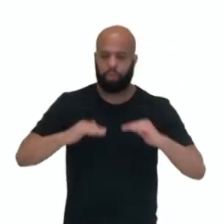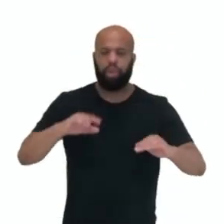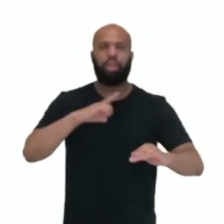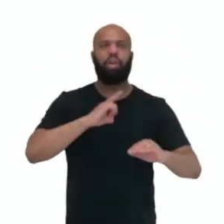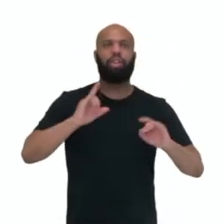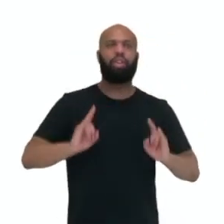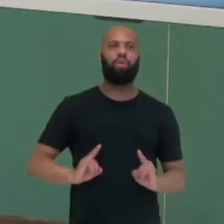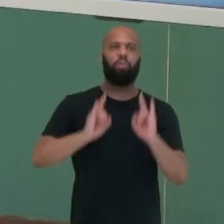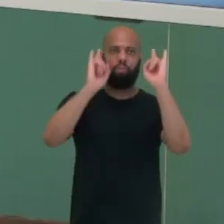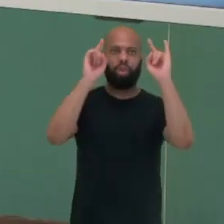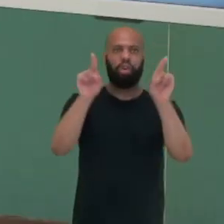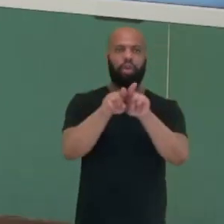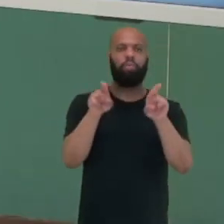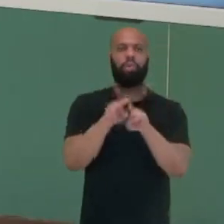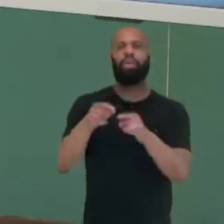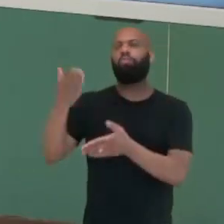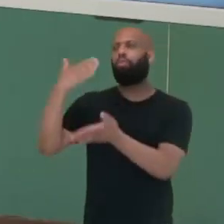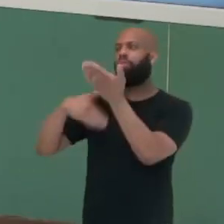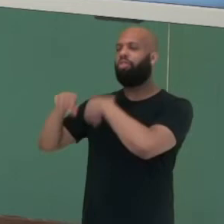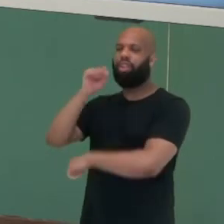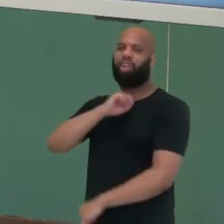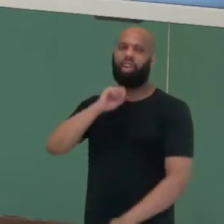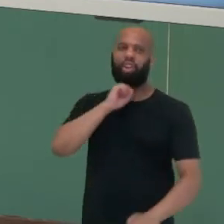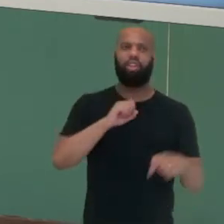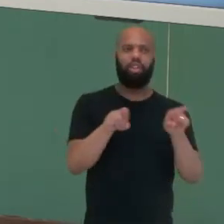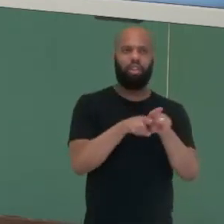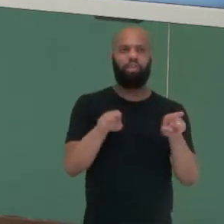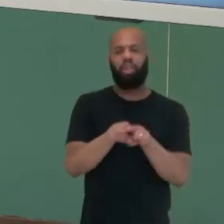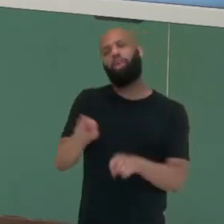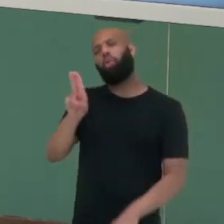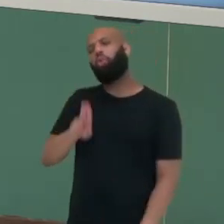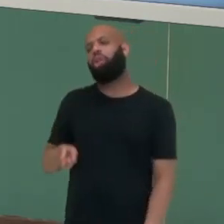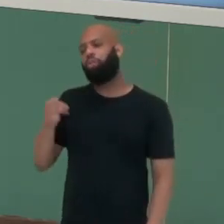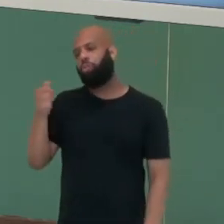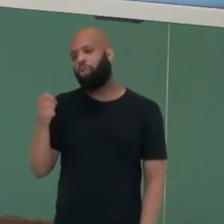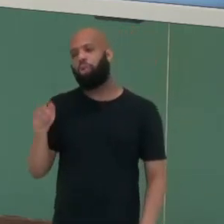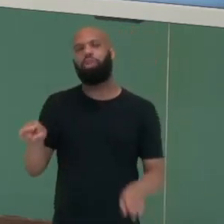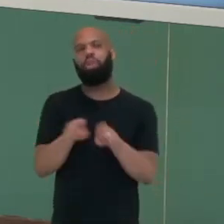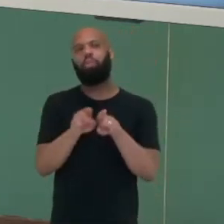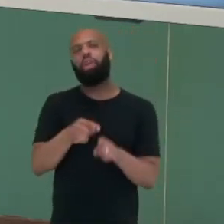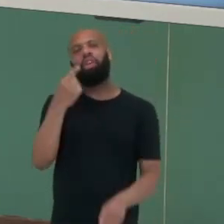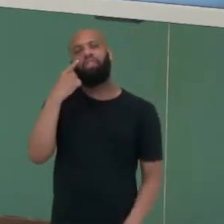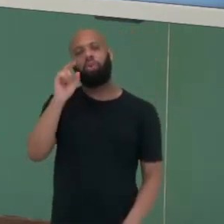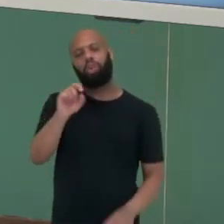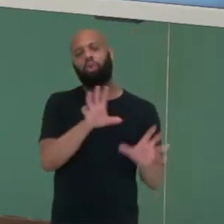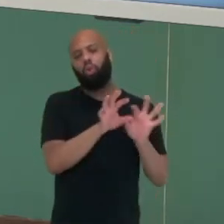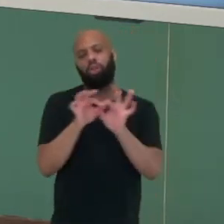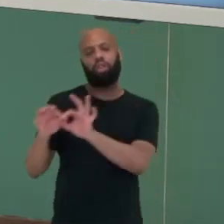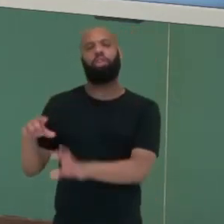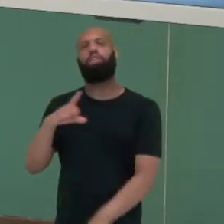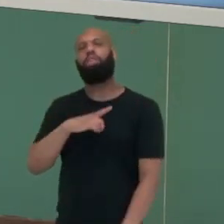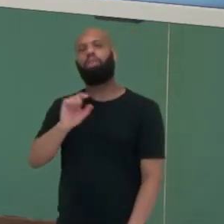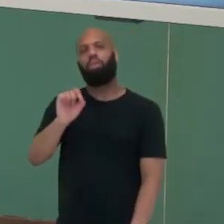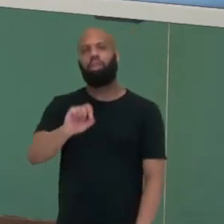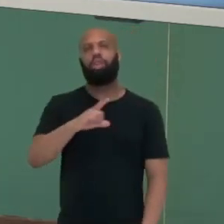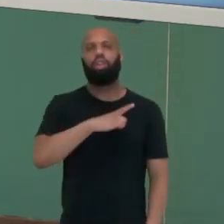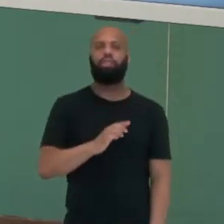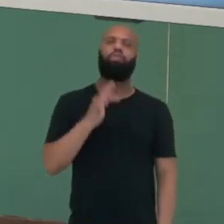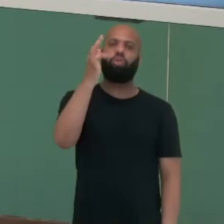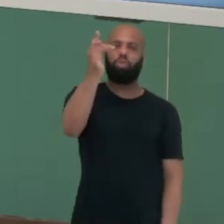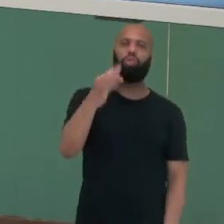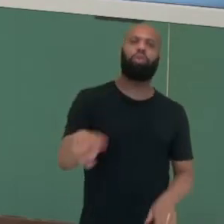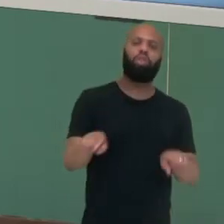já mais antigo, um prédio em desuso. Então você vê o contexto entre o futuro